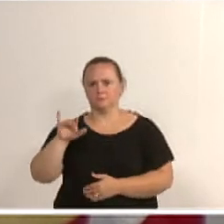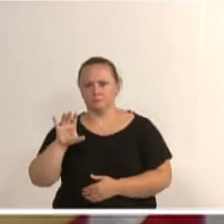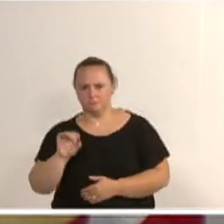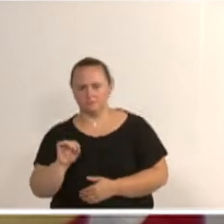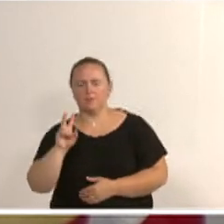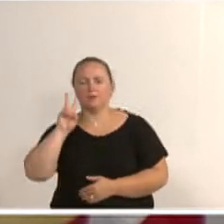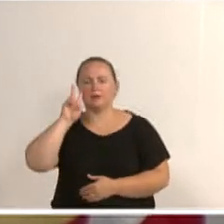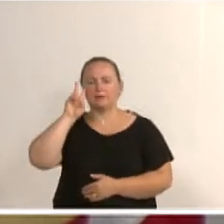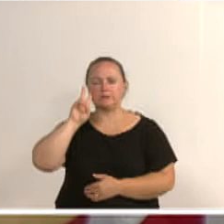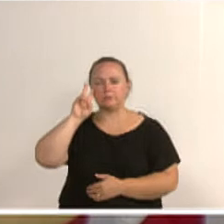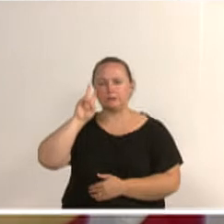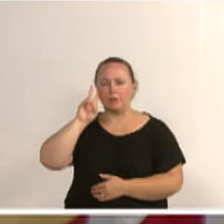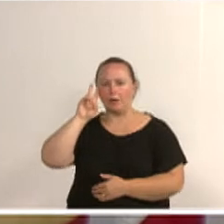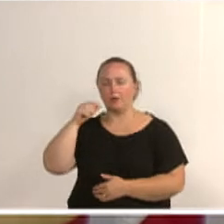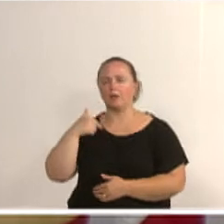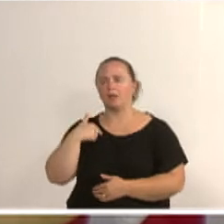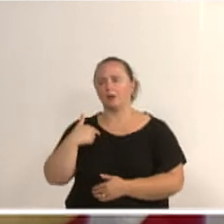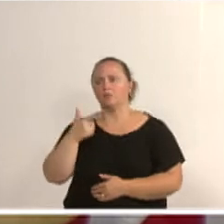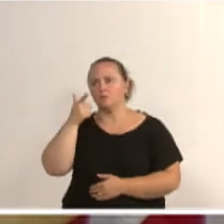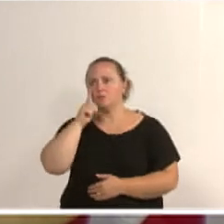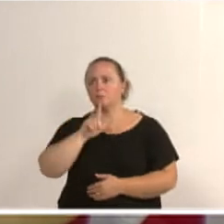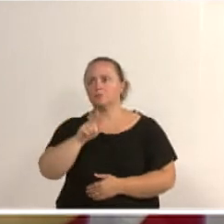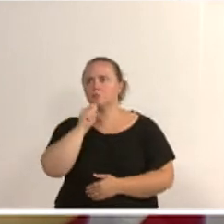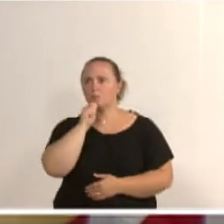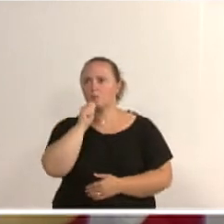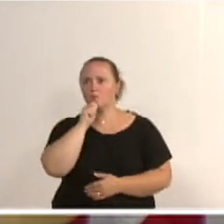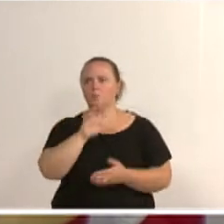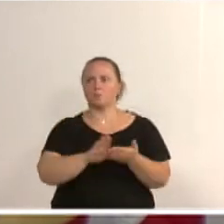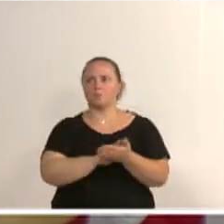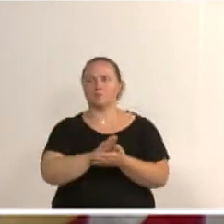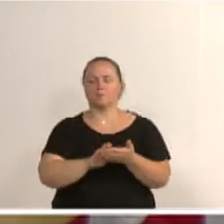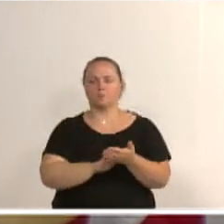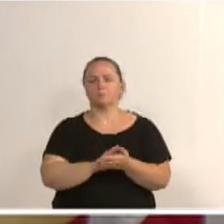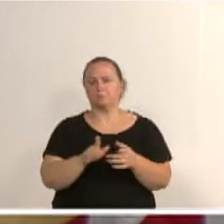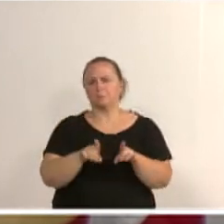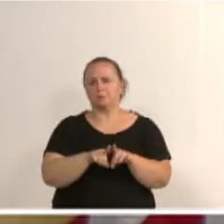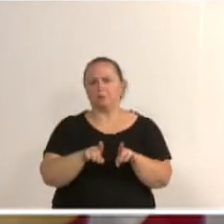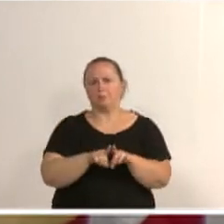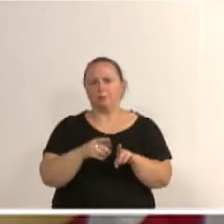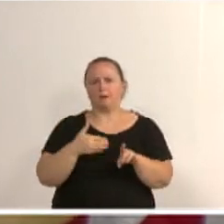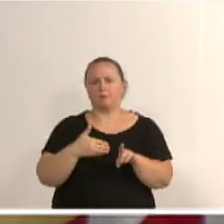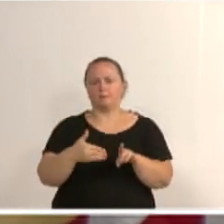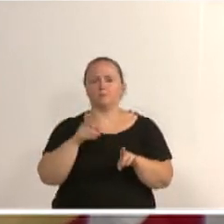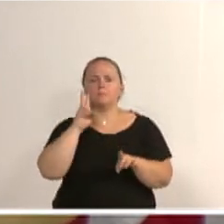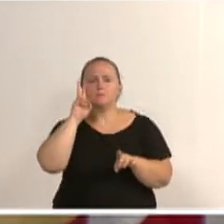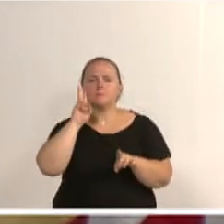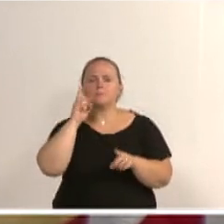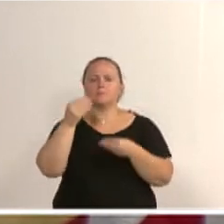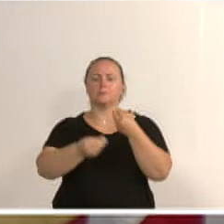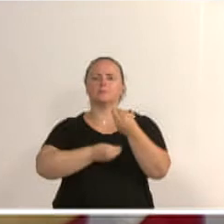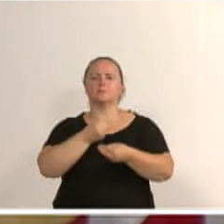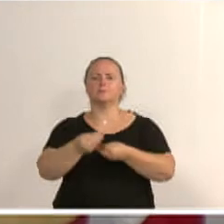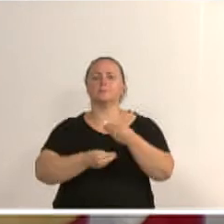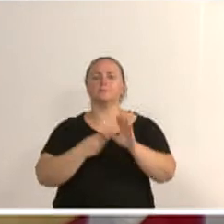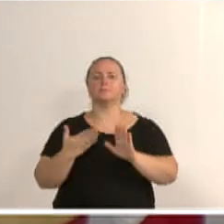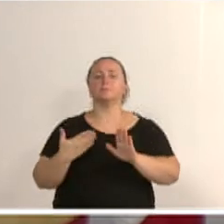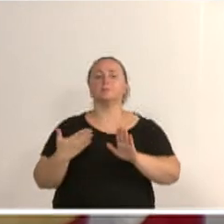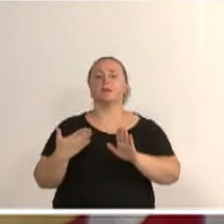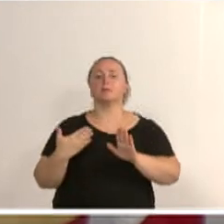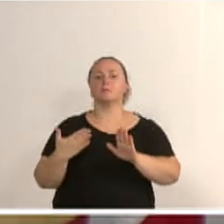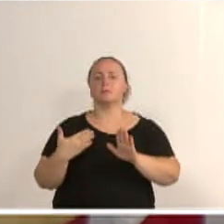história, não posso começar o meu discurso sem antes buscar também um pouquinho da história do que nós vivíamos aqui na cidade de Blumenau,